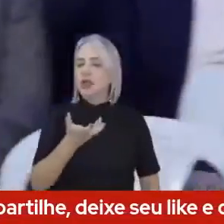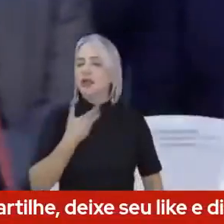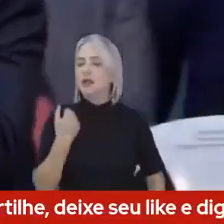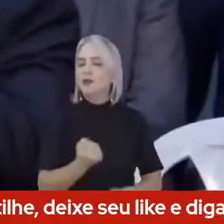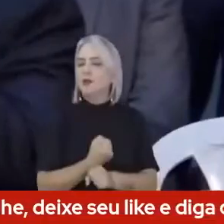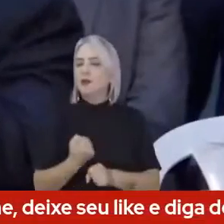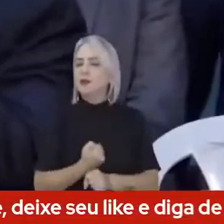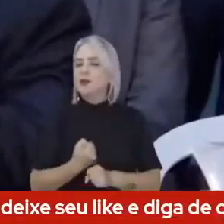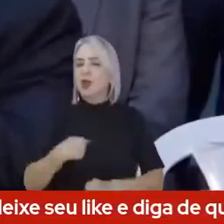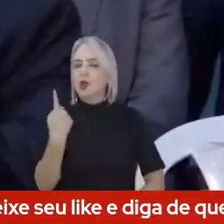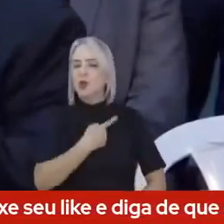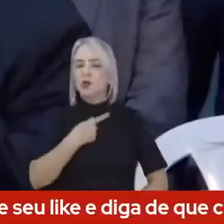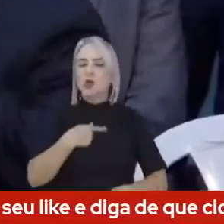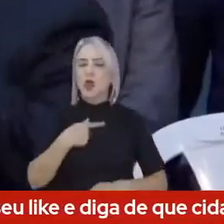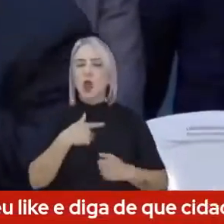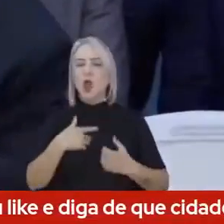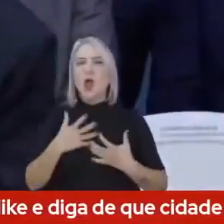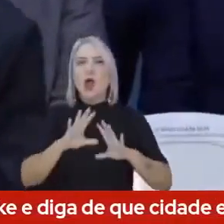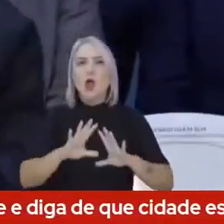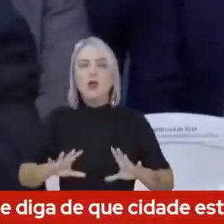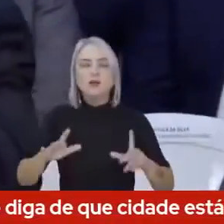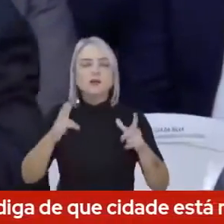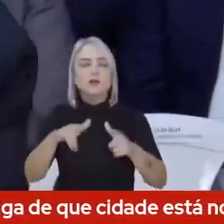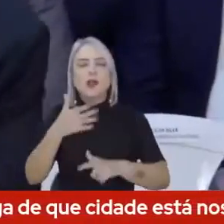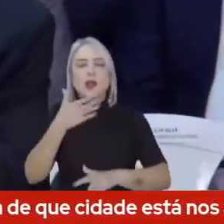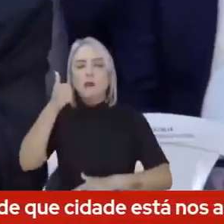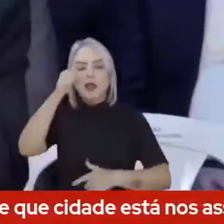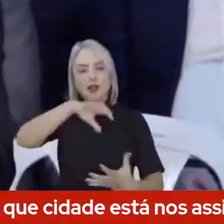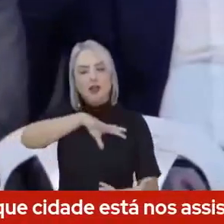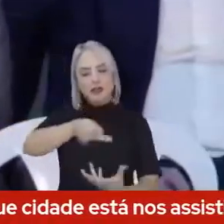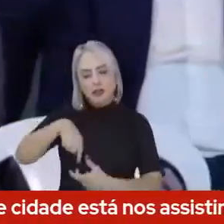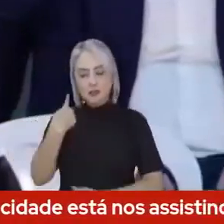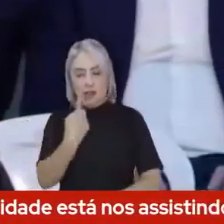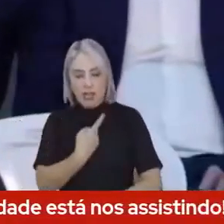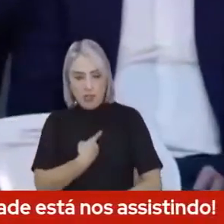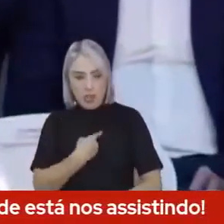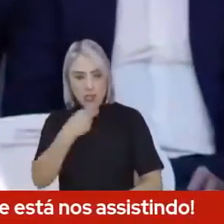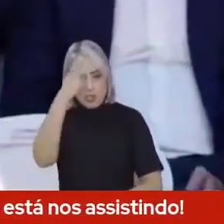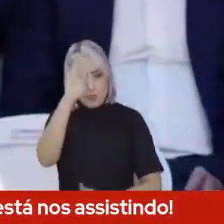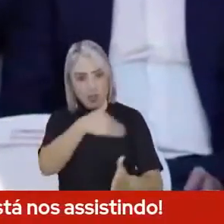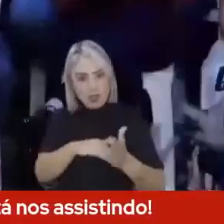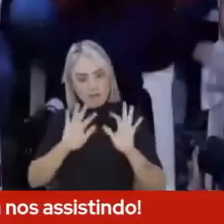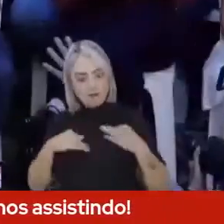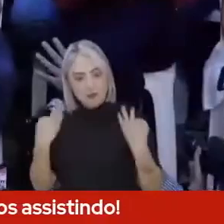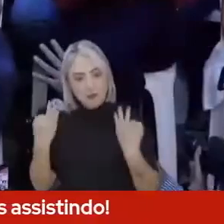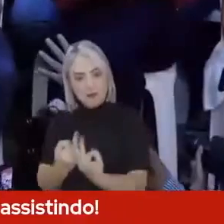nosso paraíso aqui na Terra para nós e para nossa família. Um